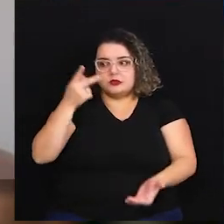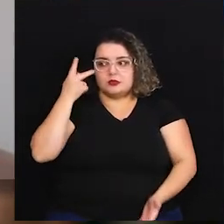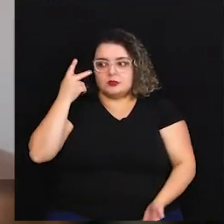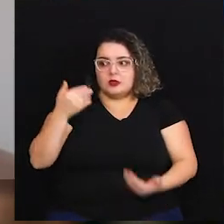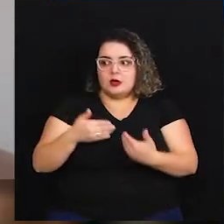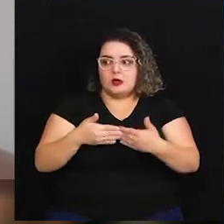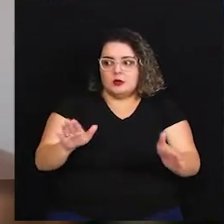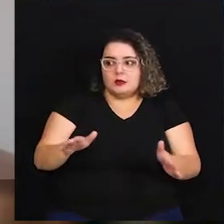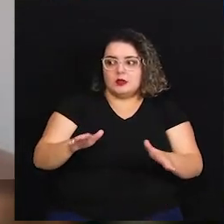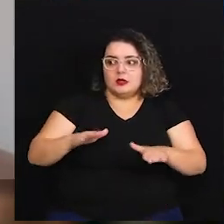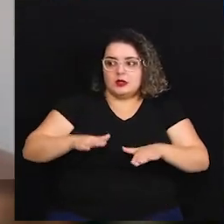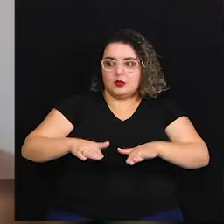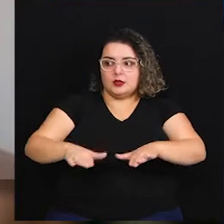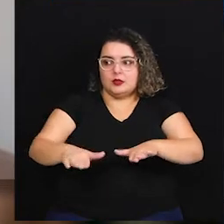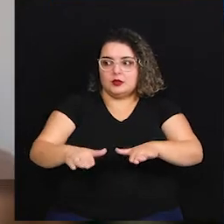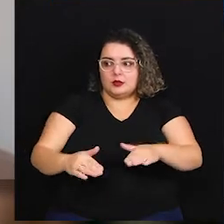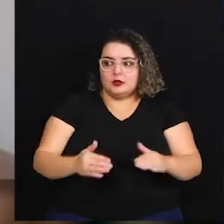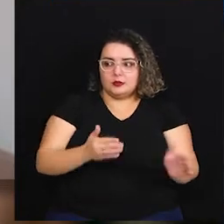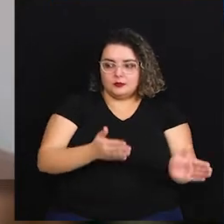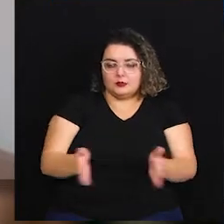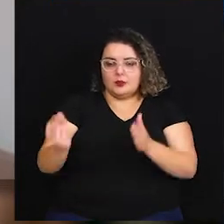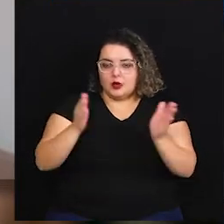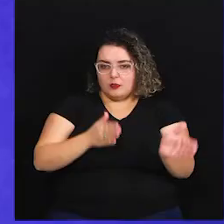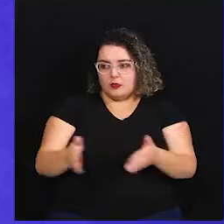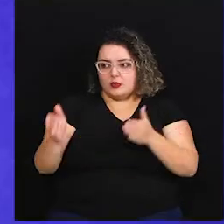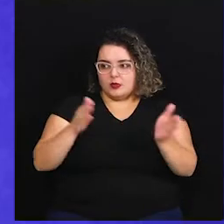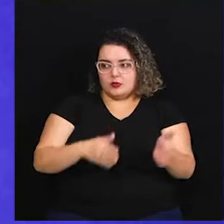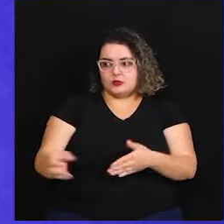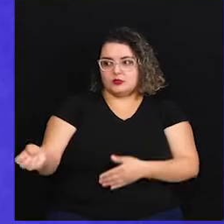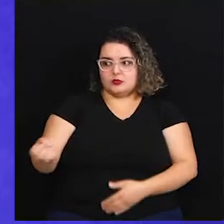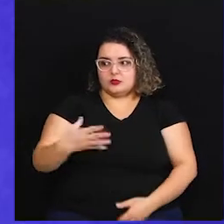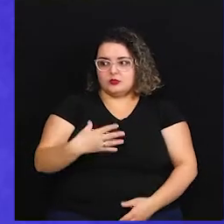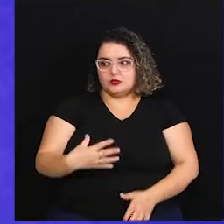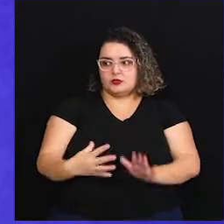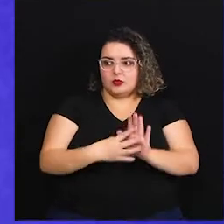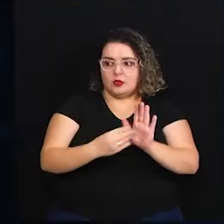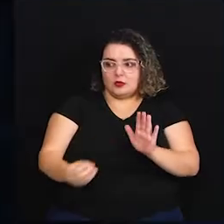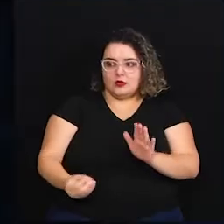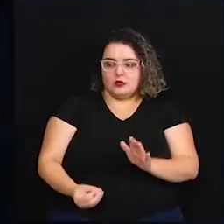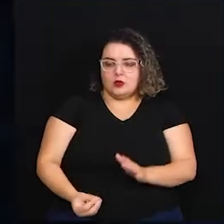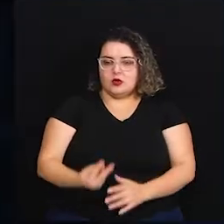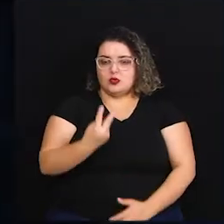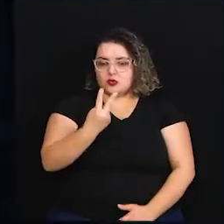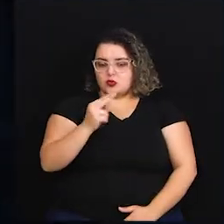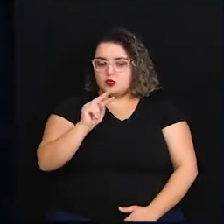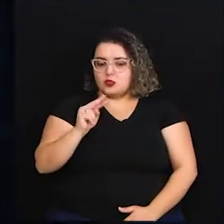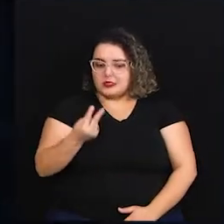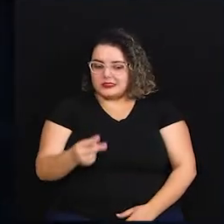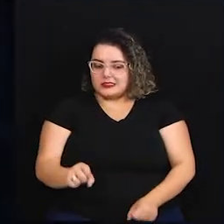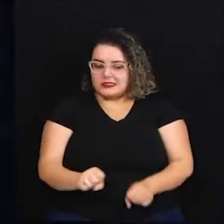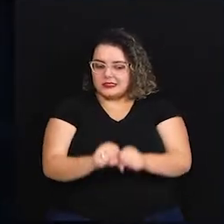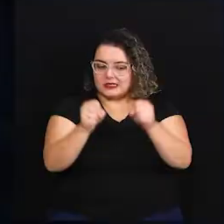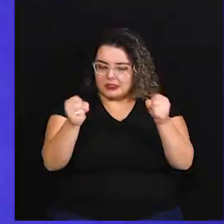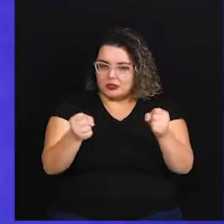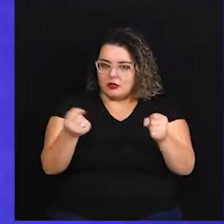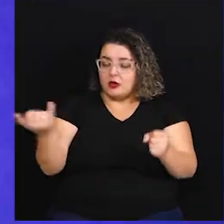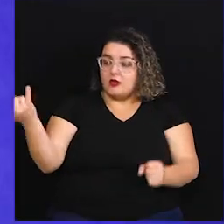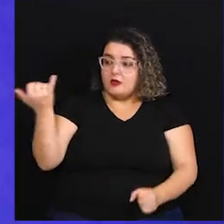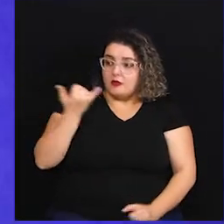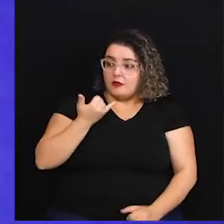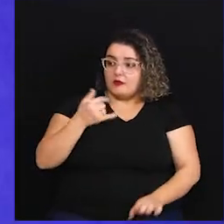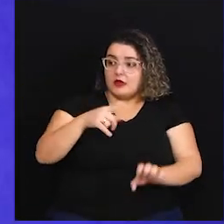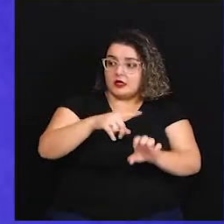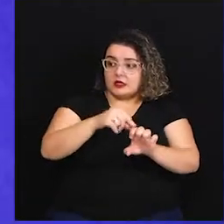escala de confecção e produção de novos modelos. Você quebrou 2 vezes. Conta pra gente essa